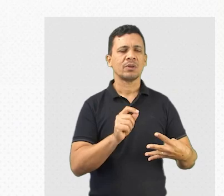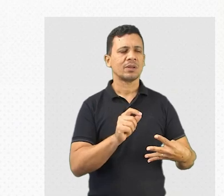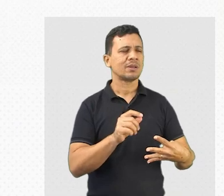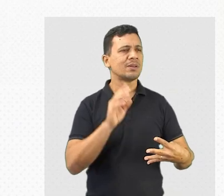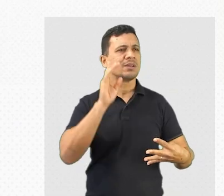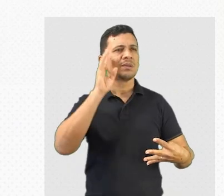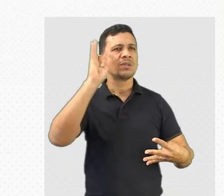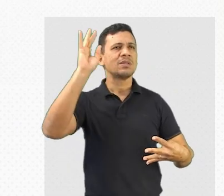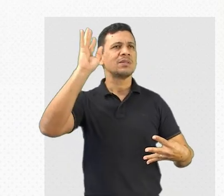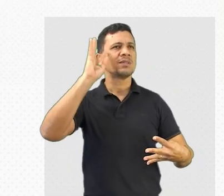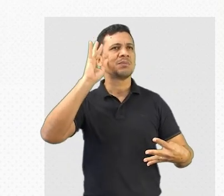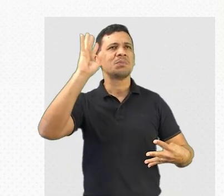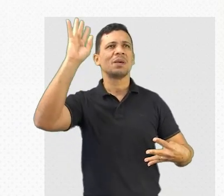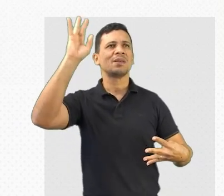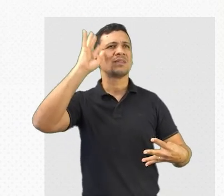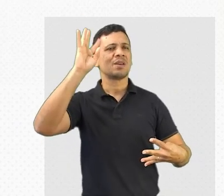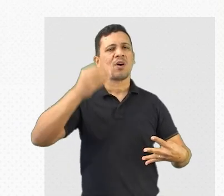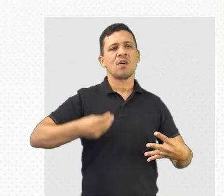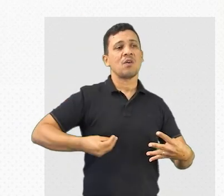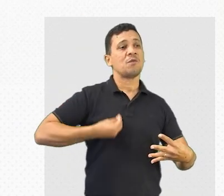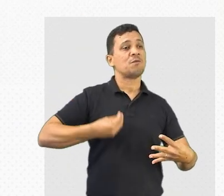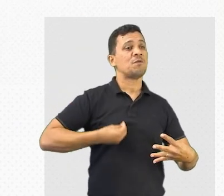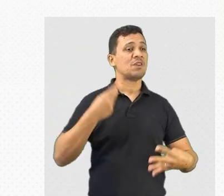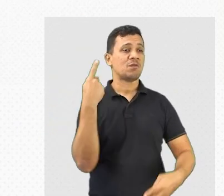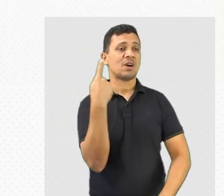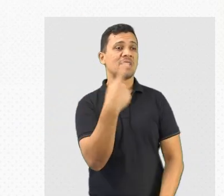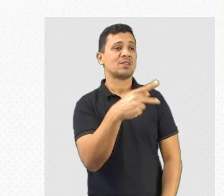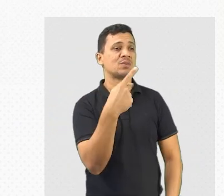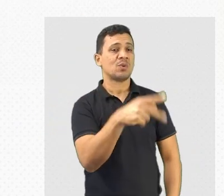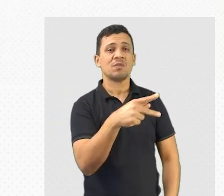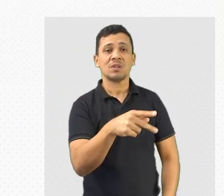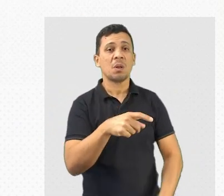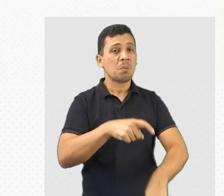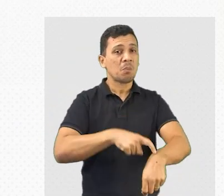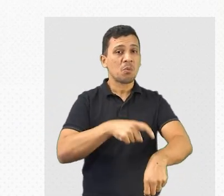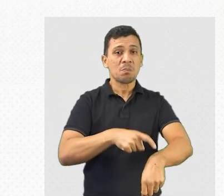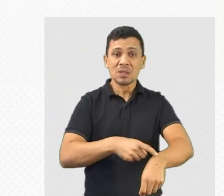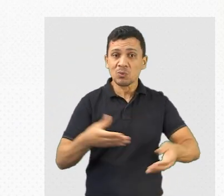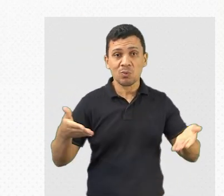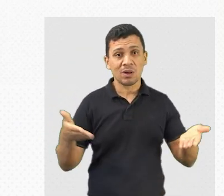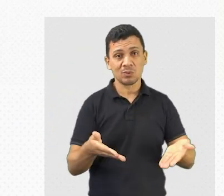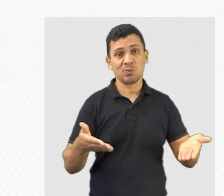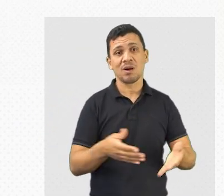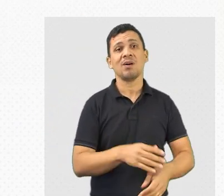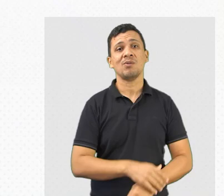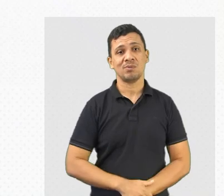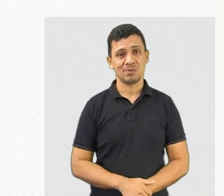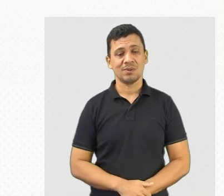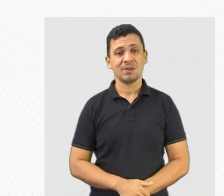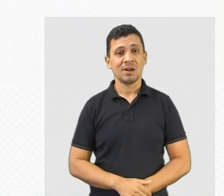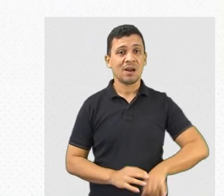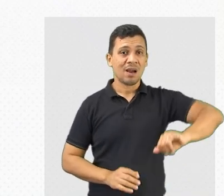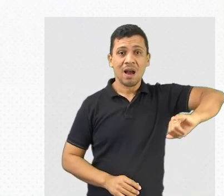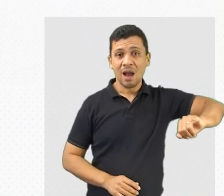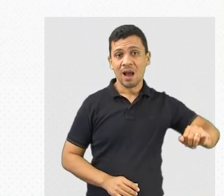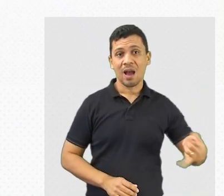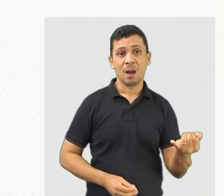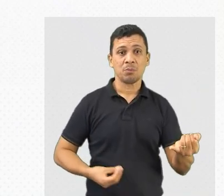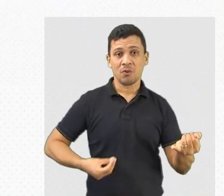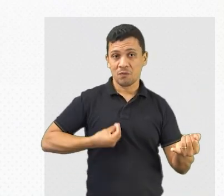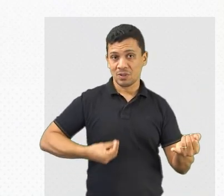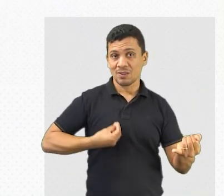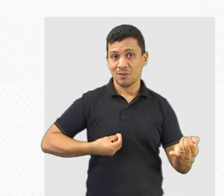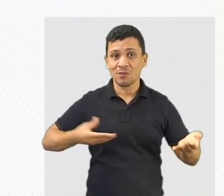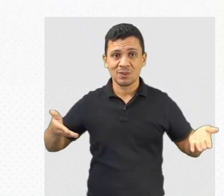Que as pessoas vivam a sua vida no momento atual, nas condições com as quais elas estão